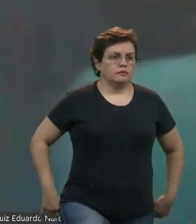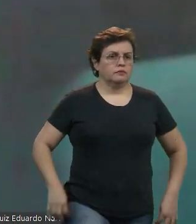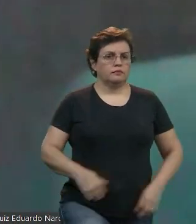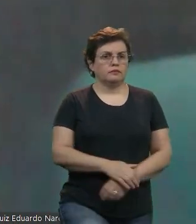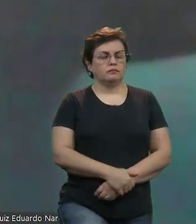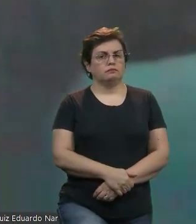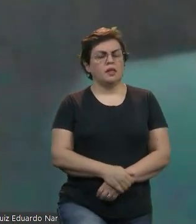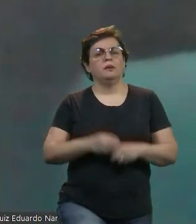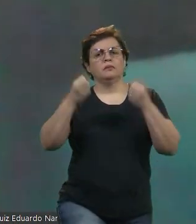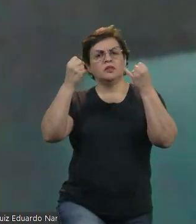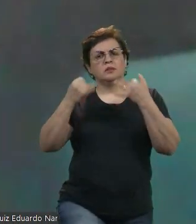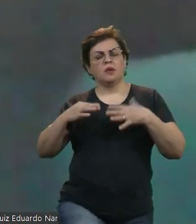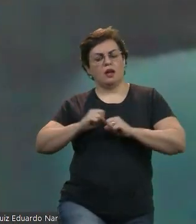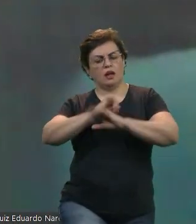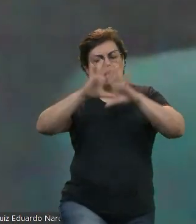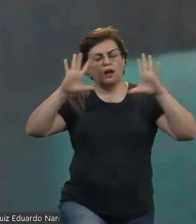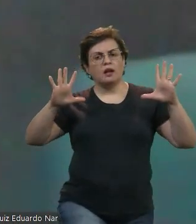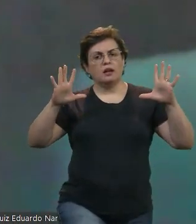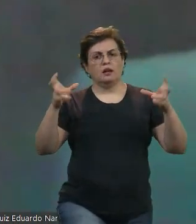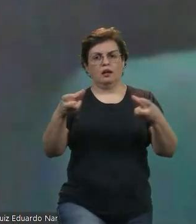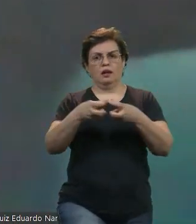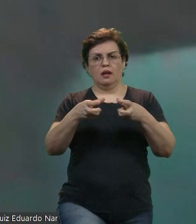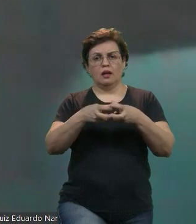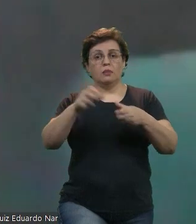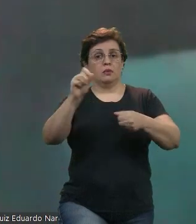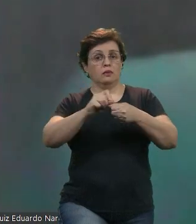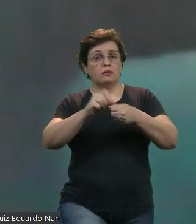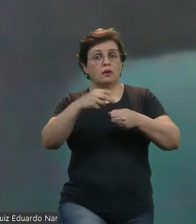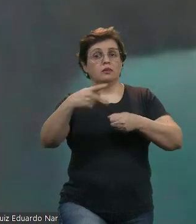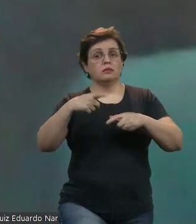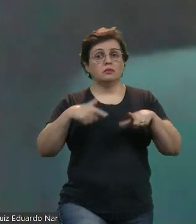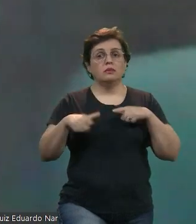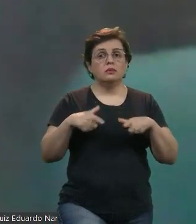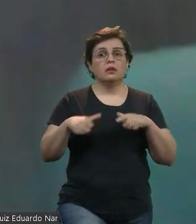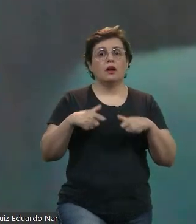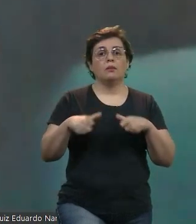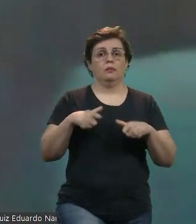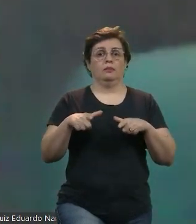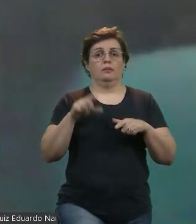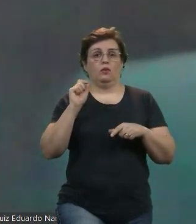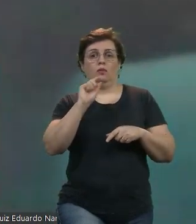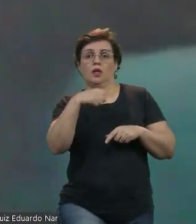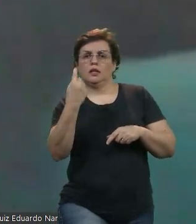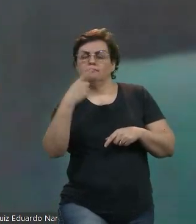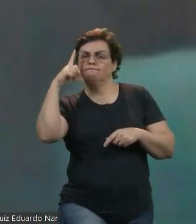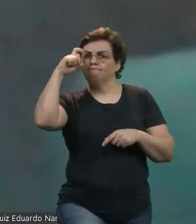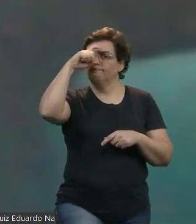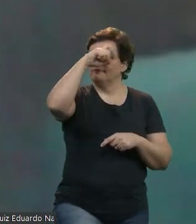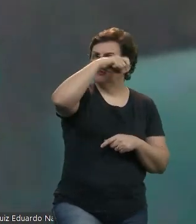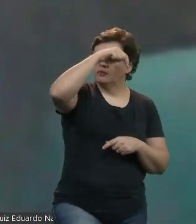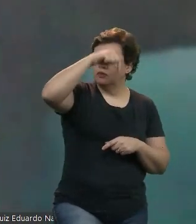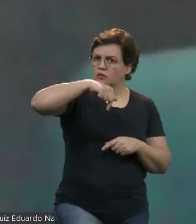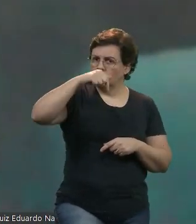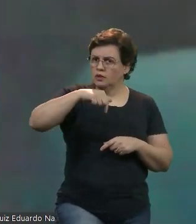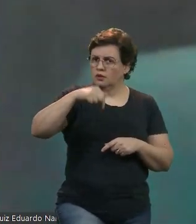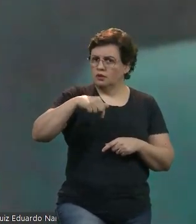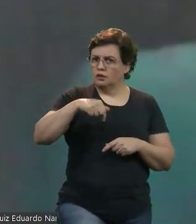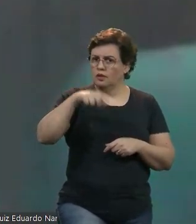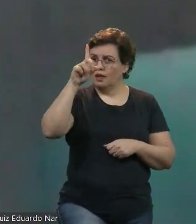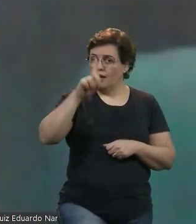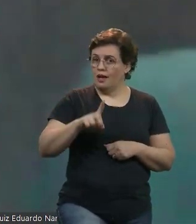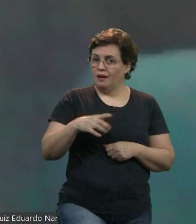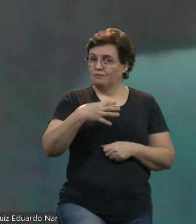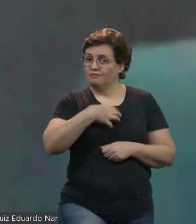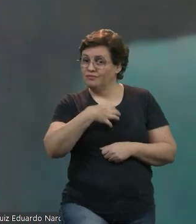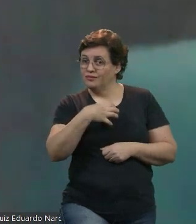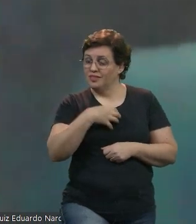para deixar bem claro, a Câmara faz o seu papel. O que nos dificulta aqui é a